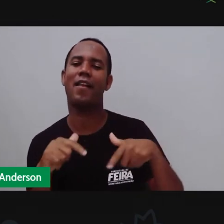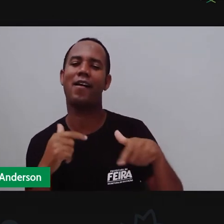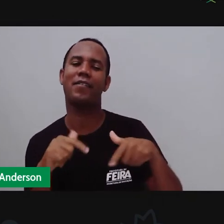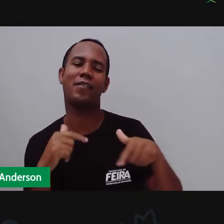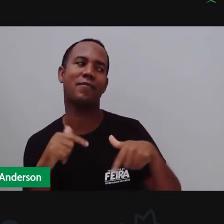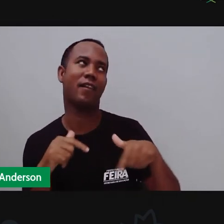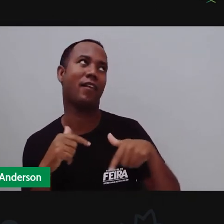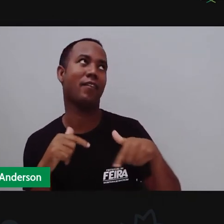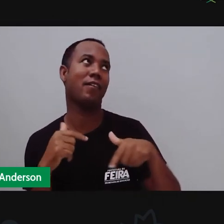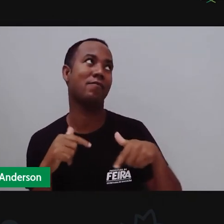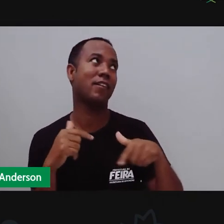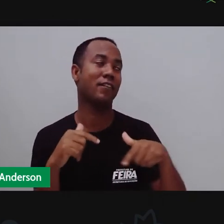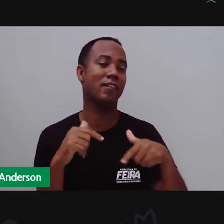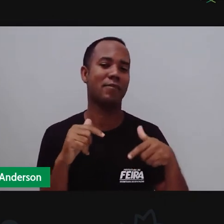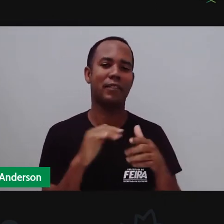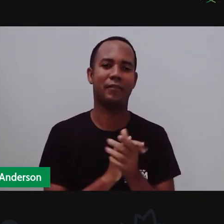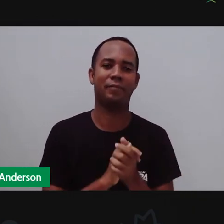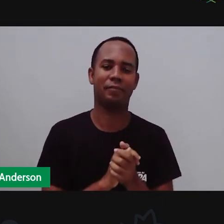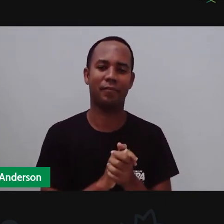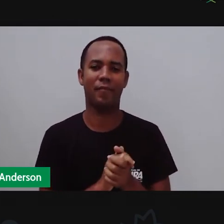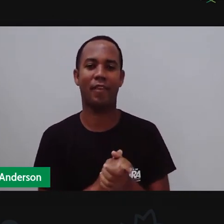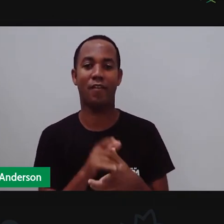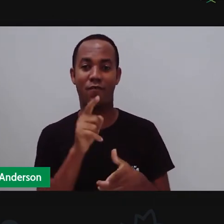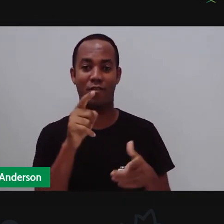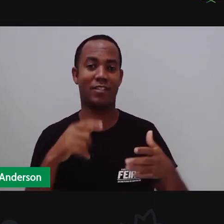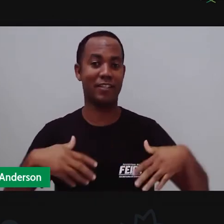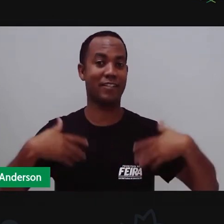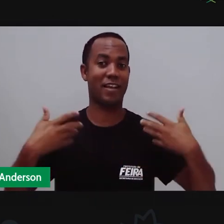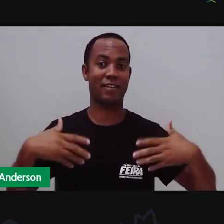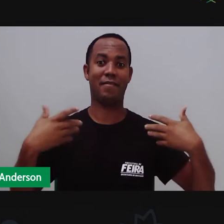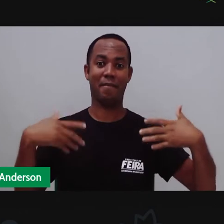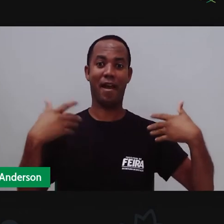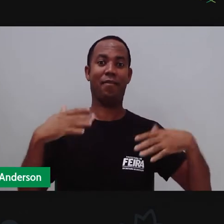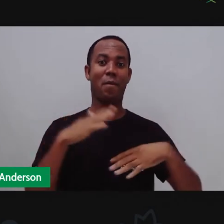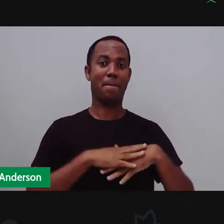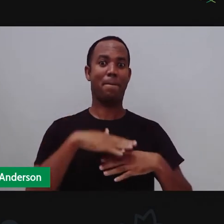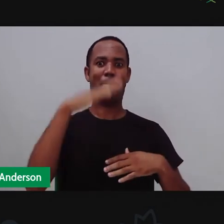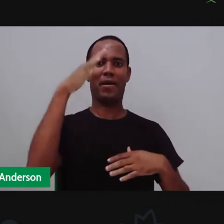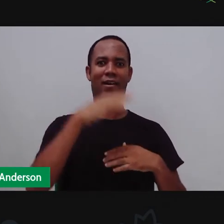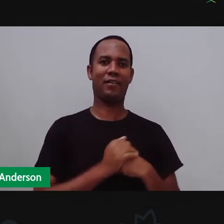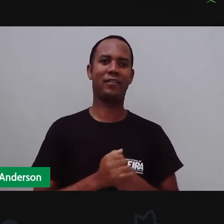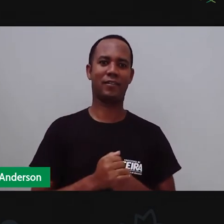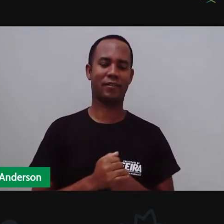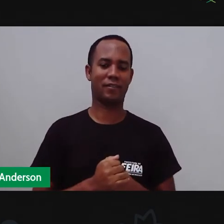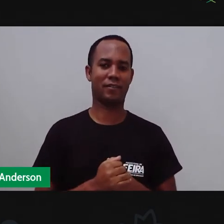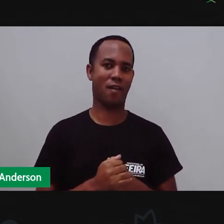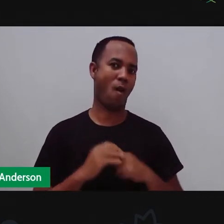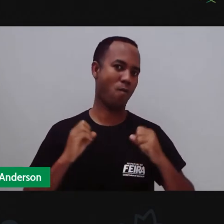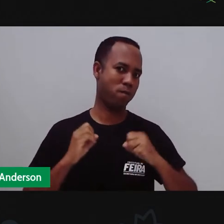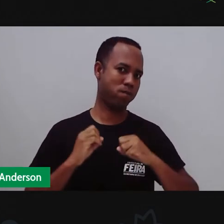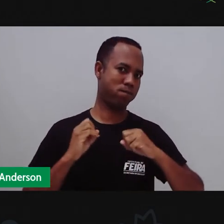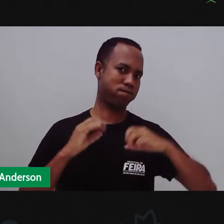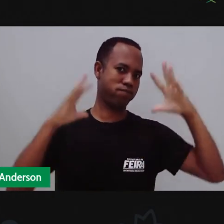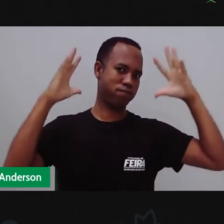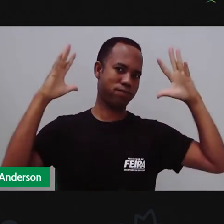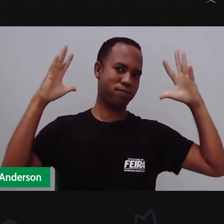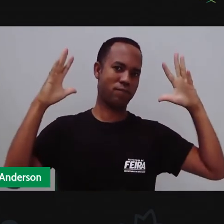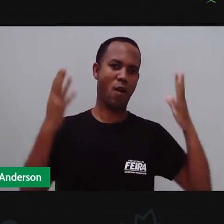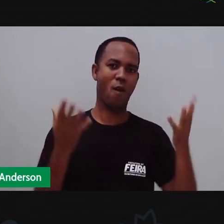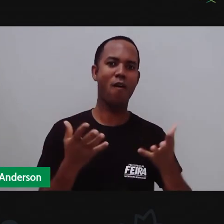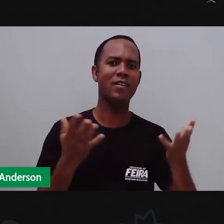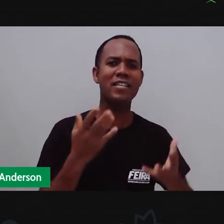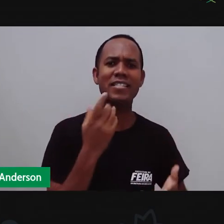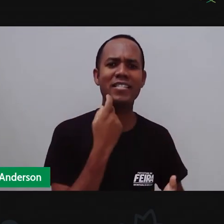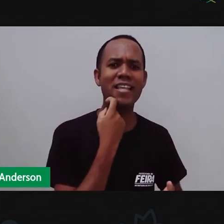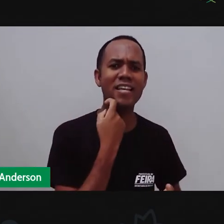cansado. Então, vocês aí que estão mais animados que Anderson, tá? Animação lá em cima, porque hoje sextou.